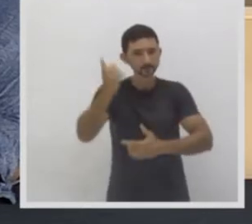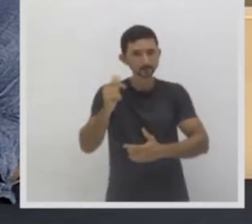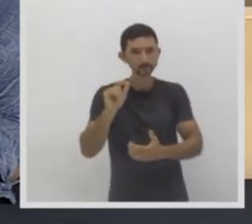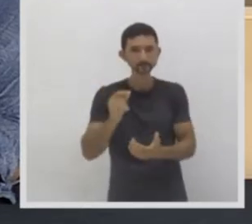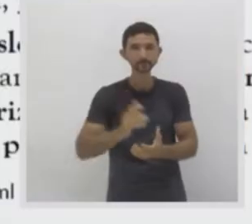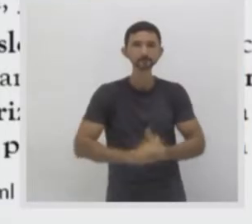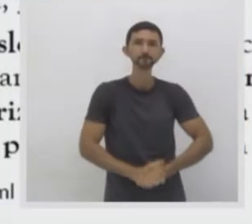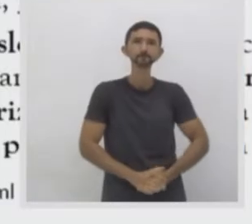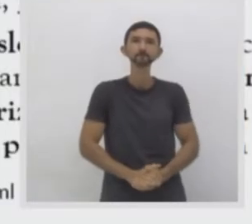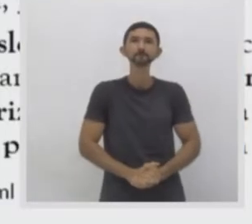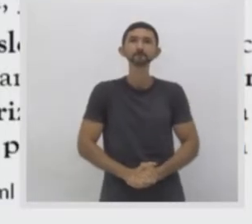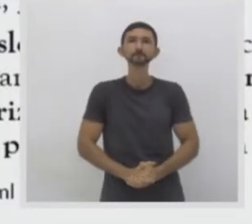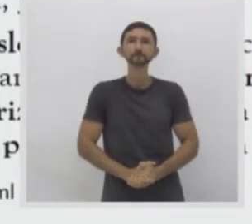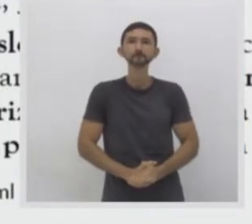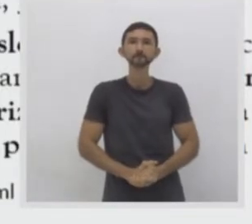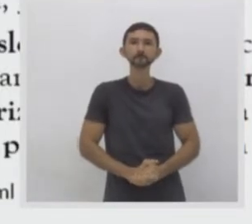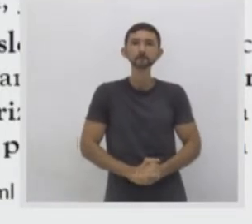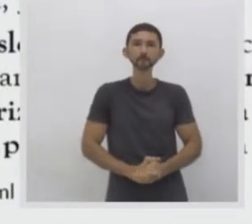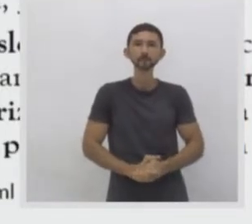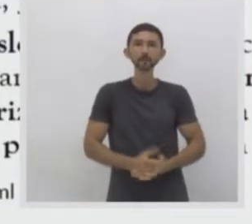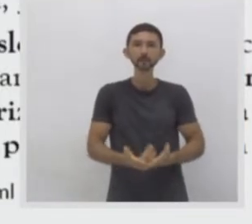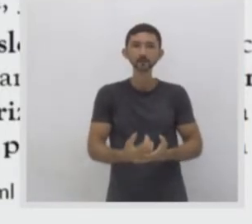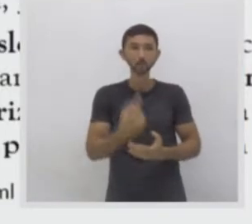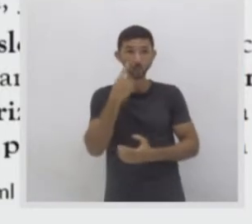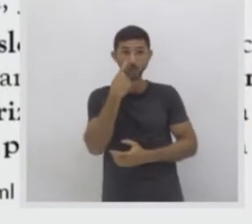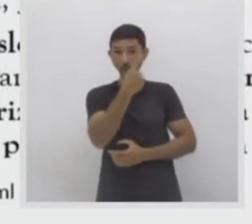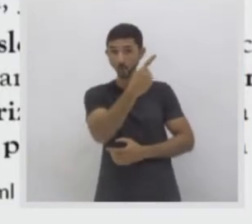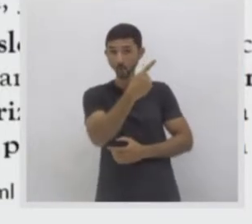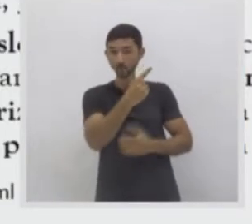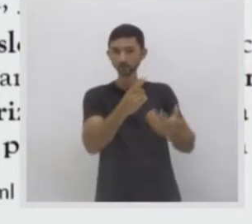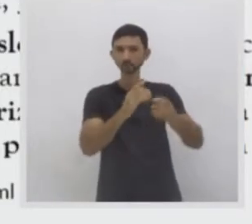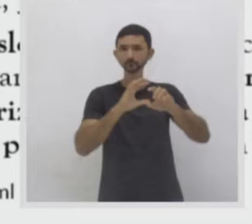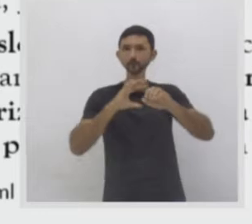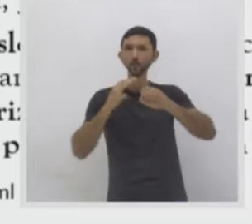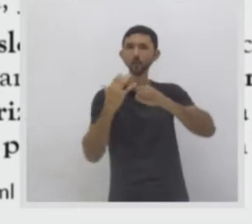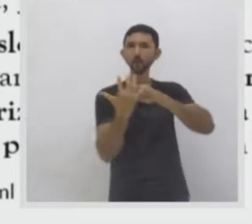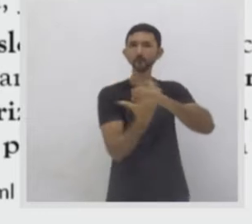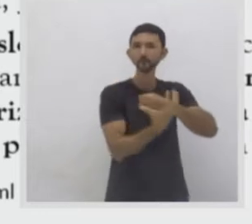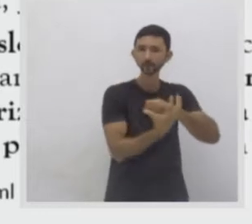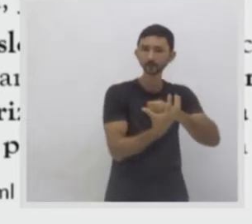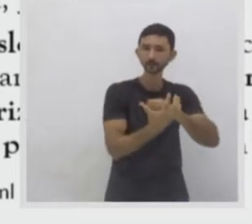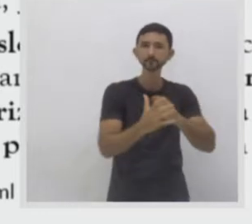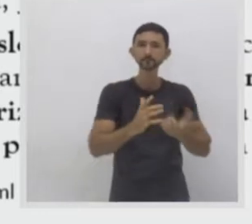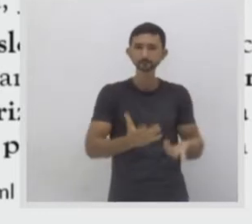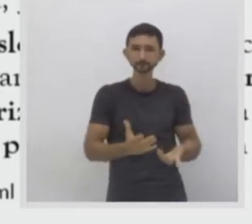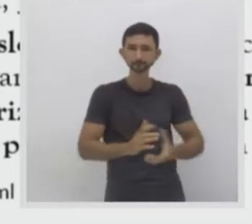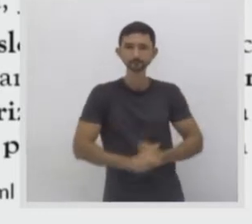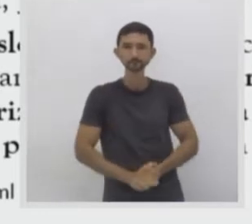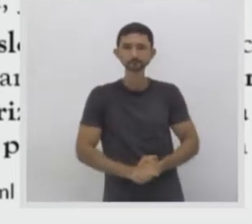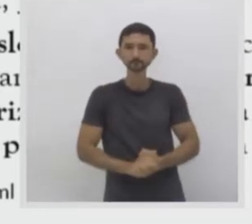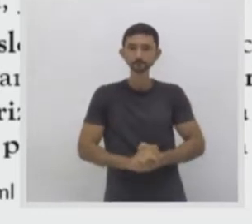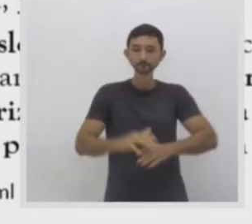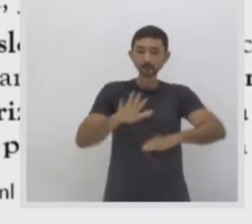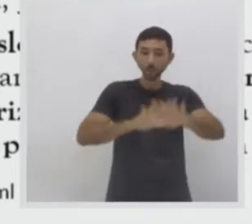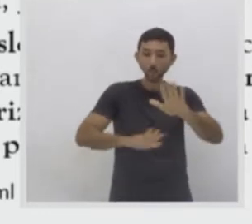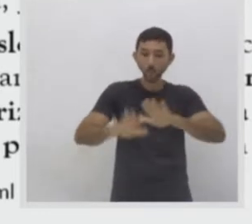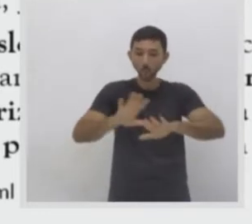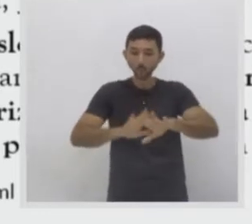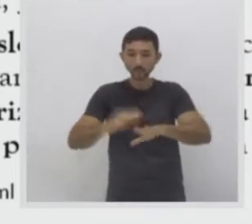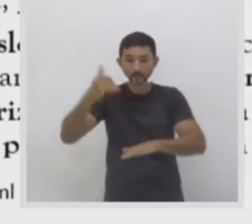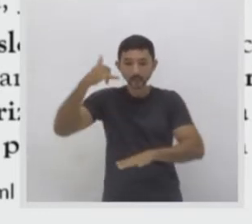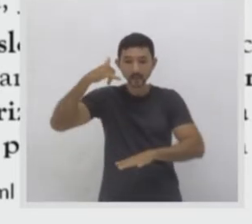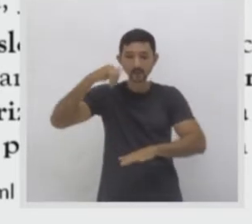lá. Eu tenho uma propaganda aí. Coronavírus, Covid-19. A prevenção está em